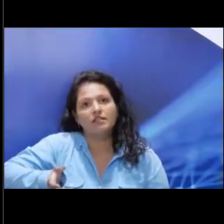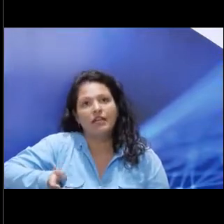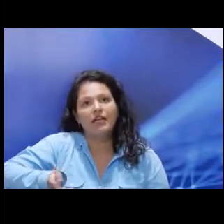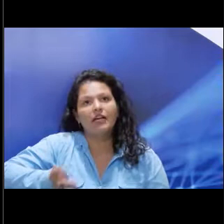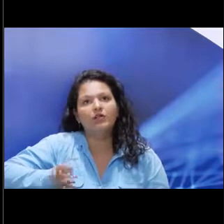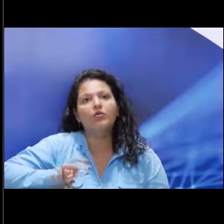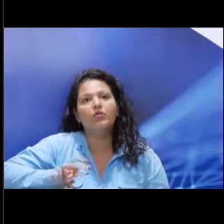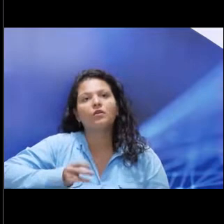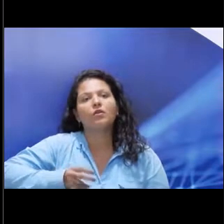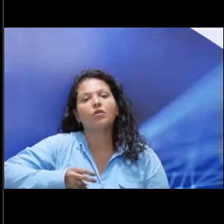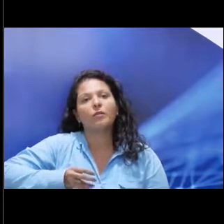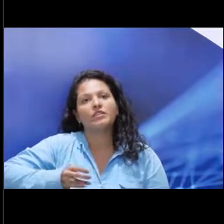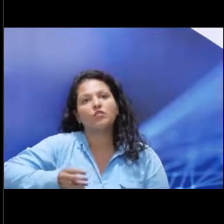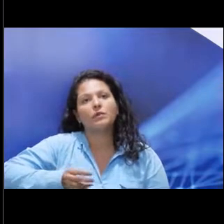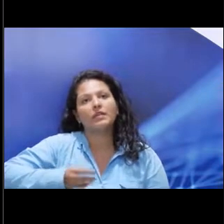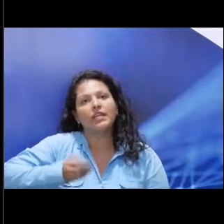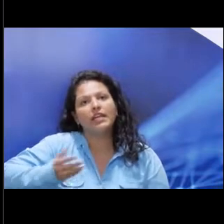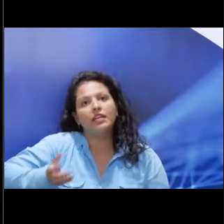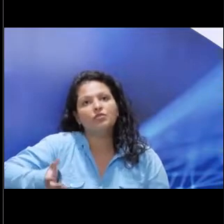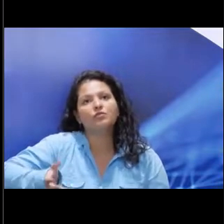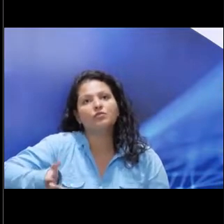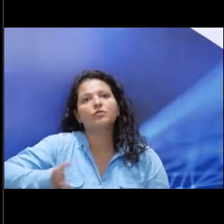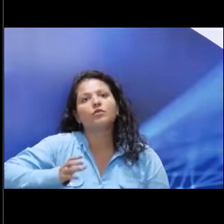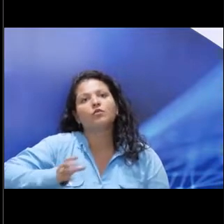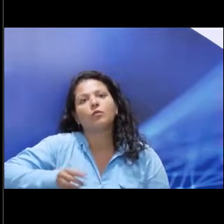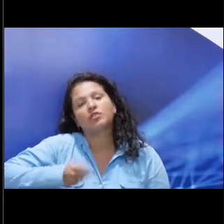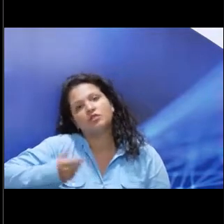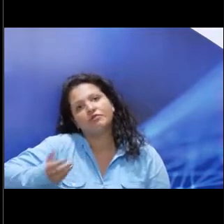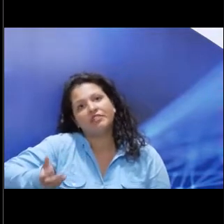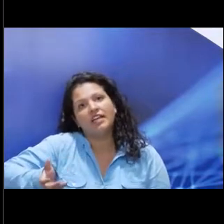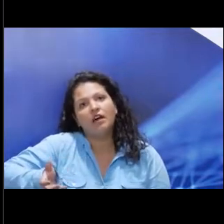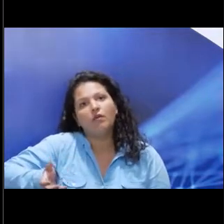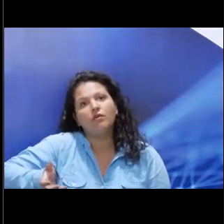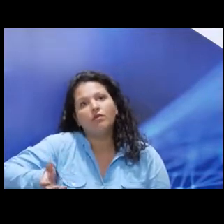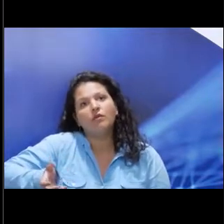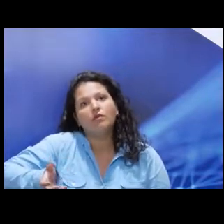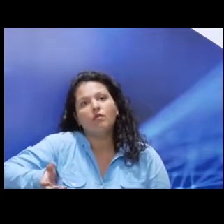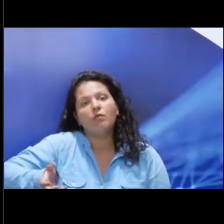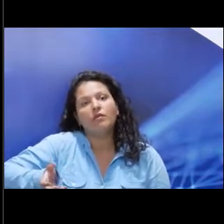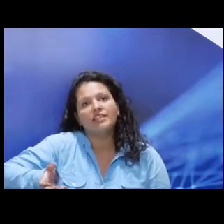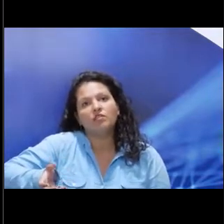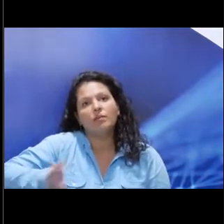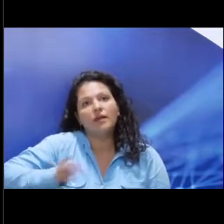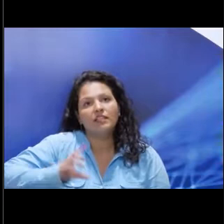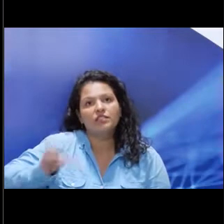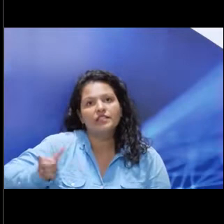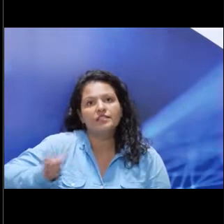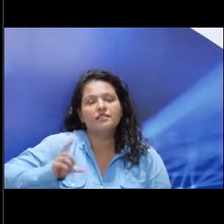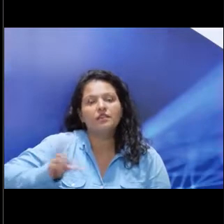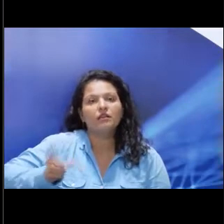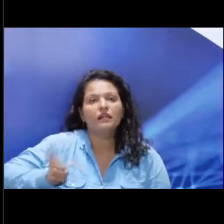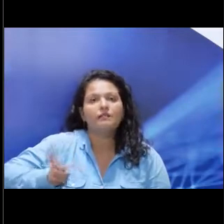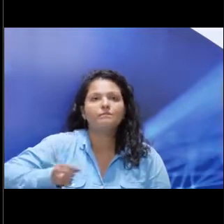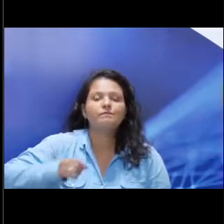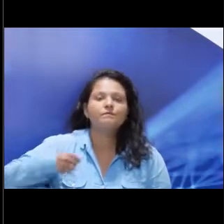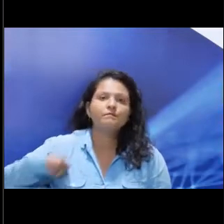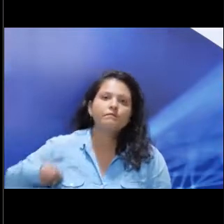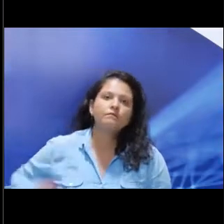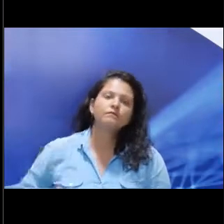sendo ensilado, ou realmente o manejo, o objetivo final? Como que é essa tomada de decisão,